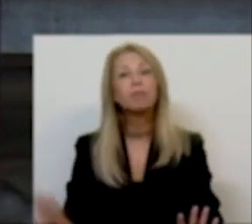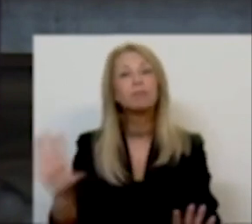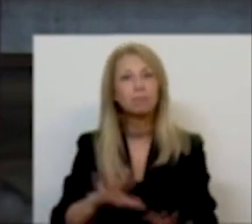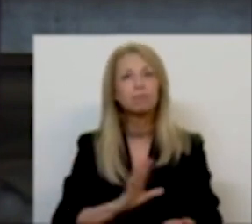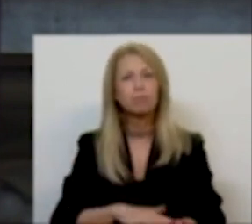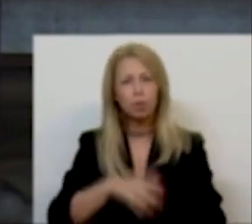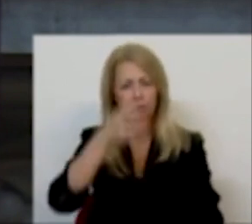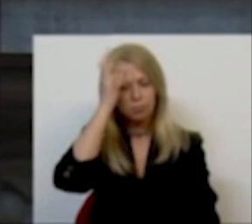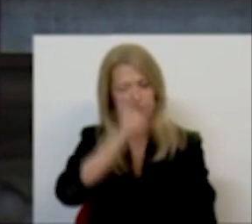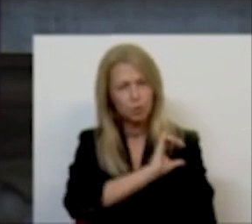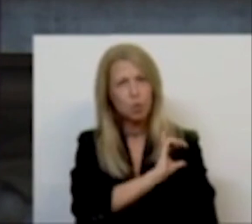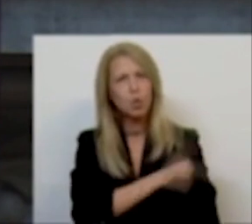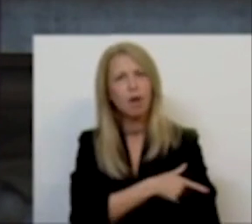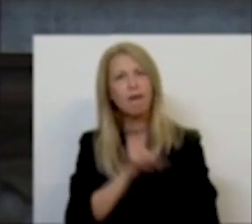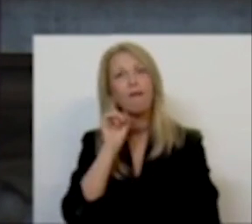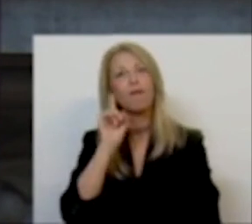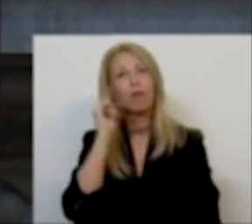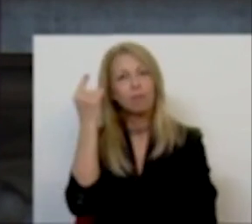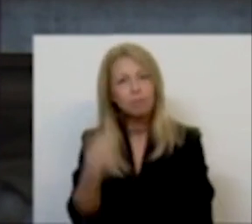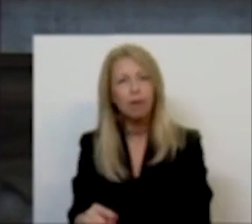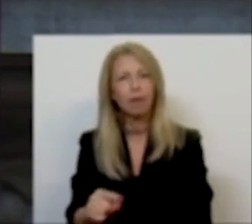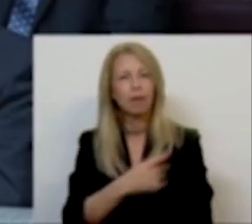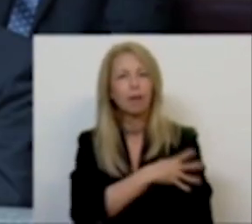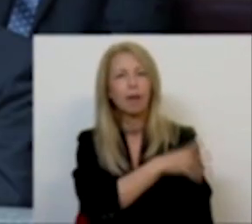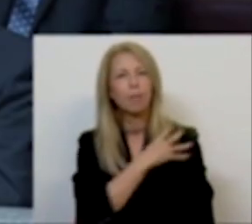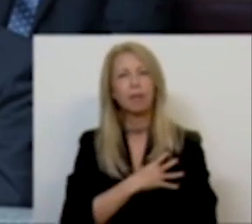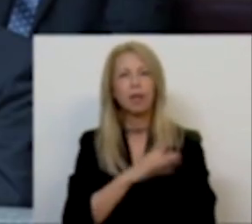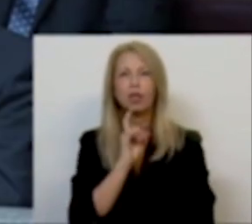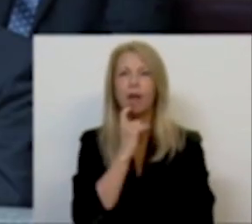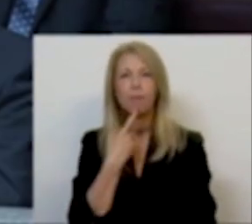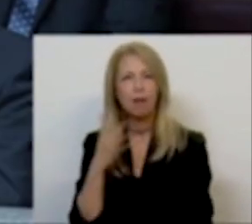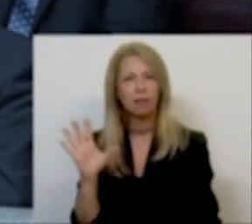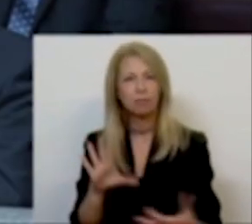e valorosos capitães de Abril. Bem-ajam.